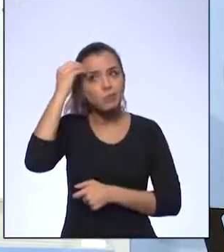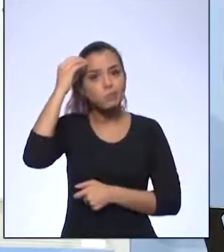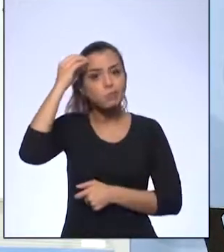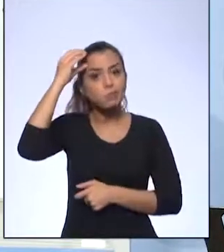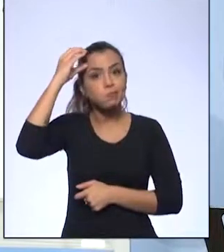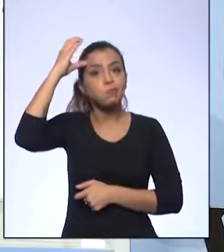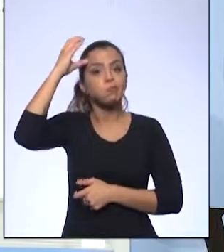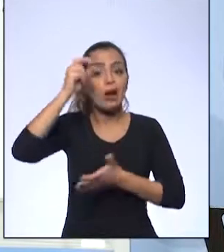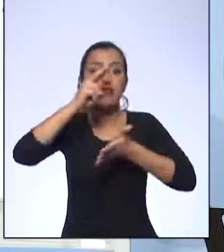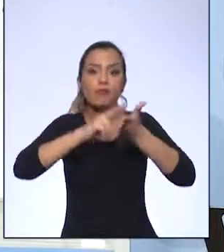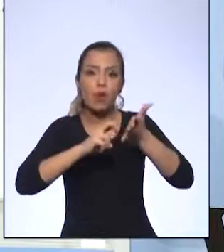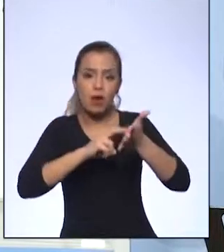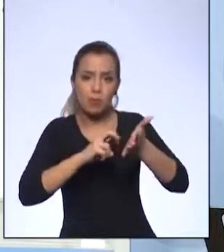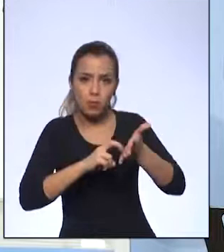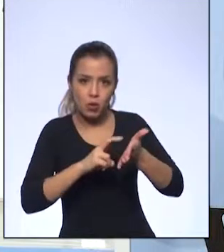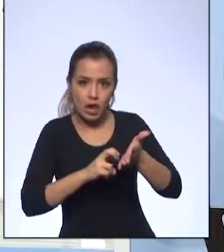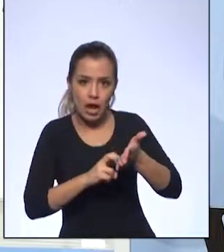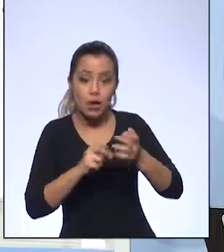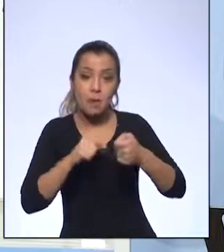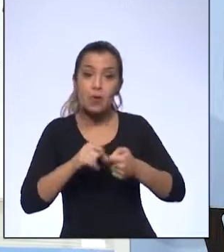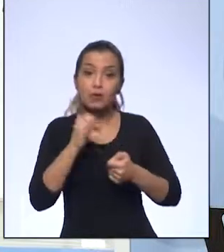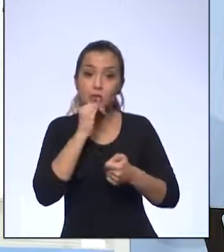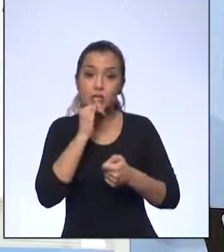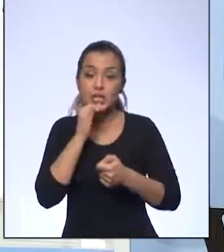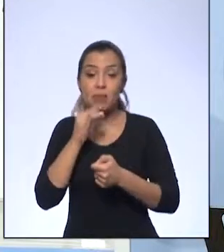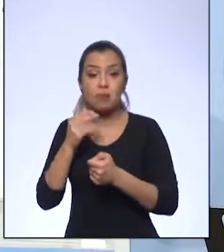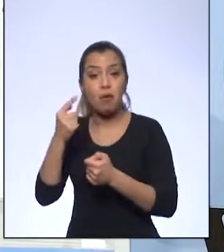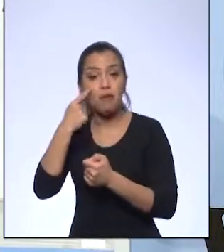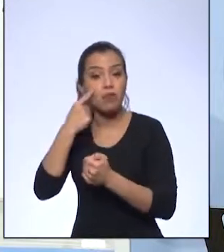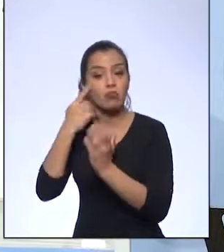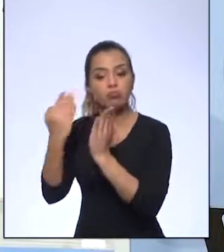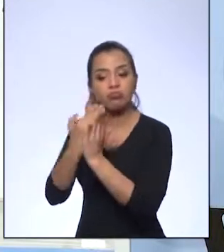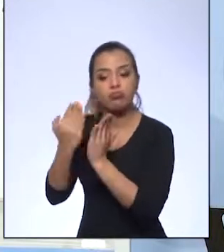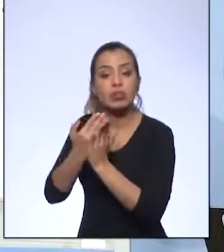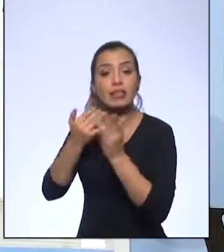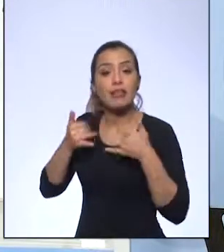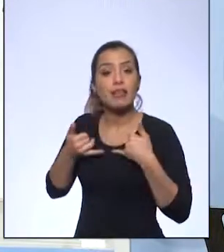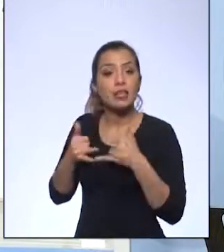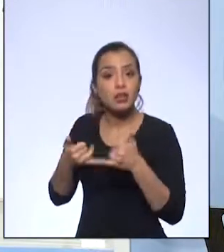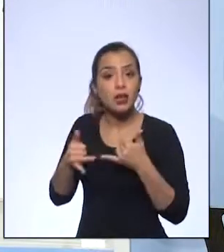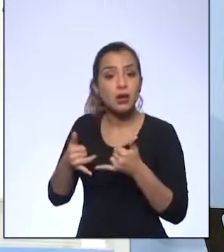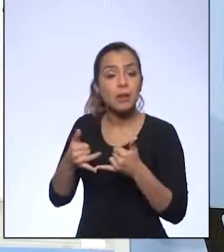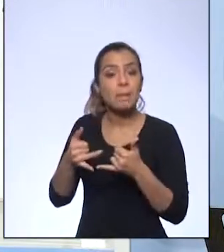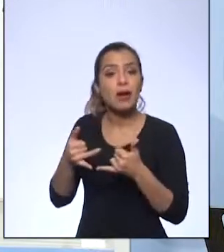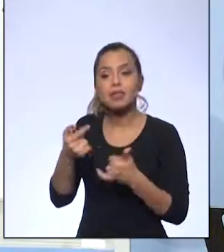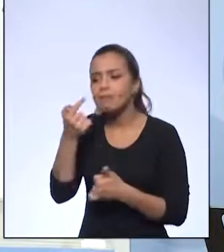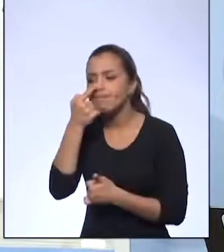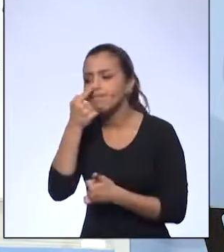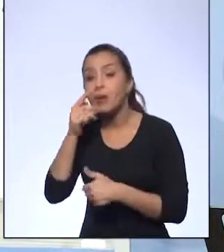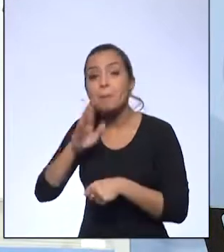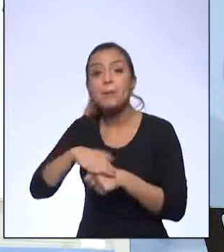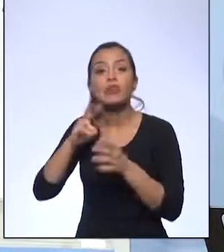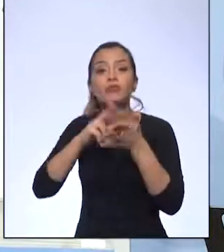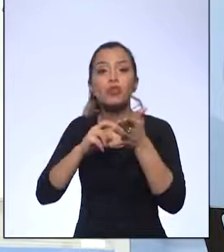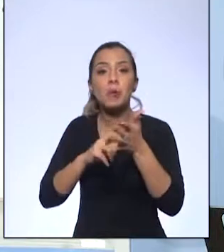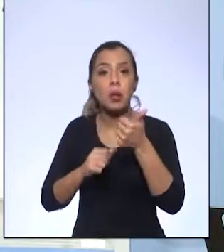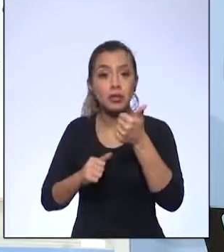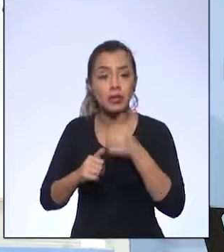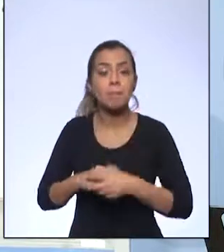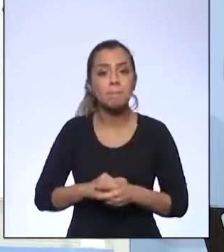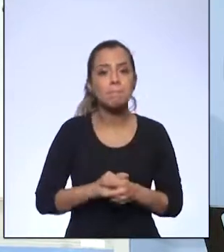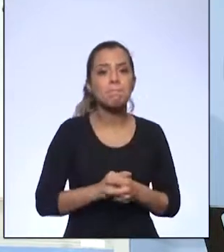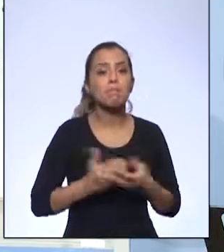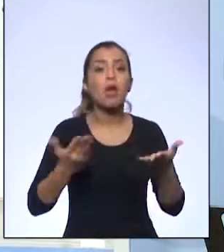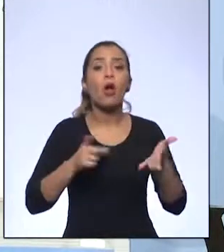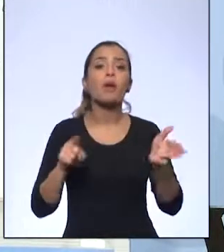vocabulário. Vocês podem entrar, por exemplo, em catálogos de eletrônicos para vocês se ambientarem mais com esse vocabulário, certo? A gente tem aqui agora